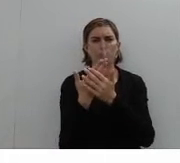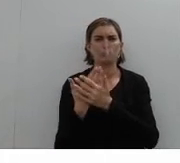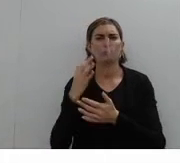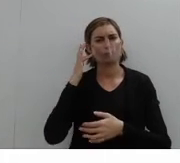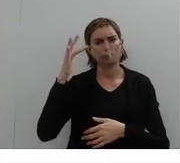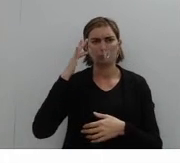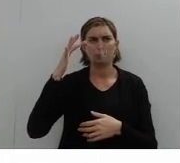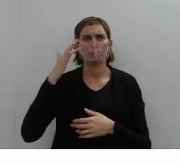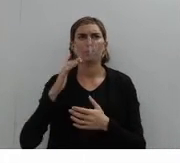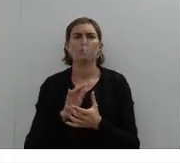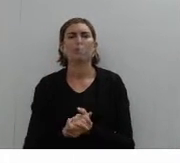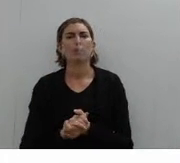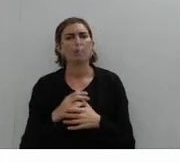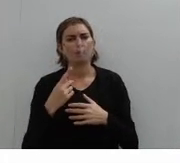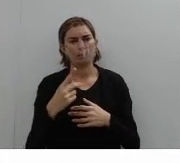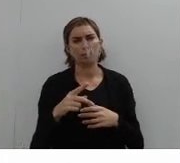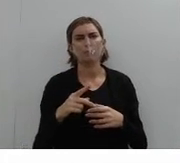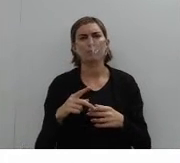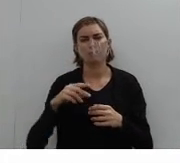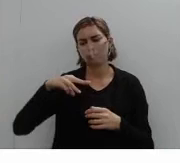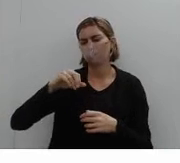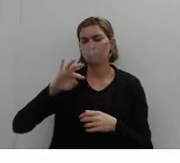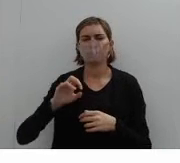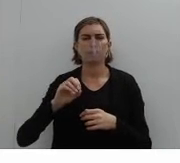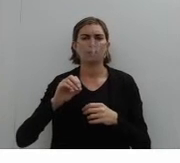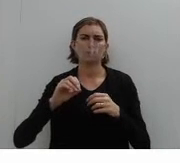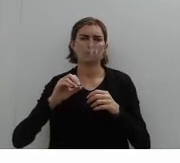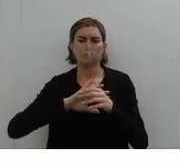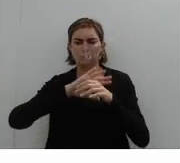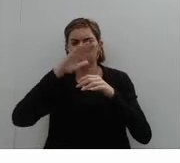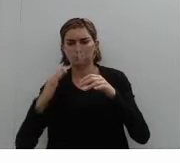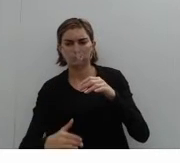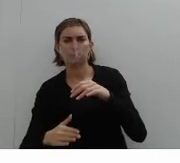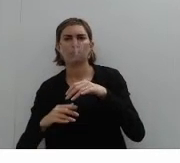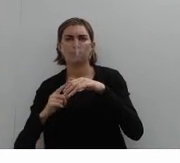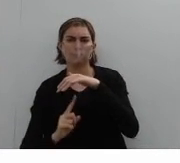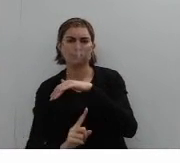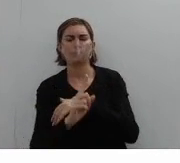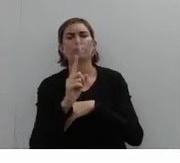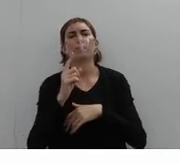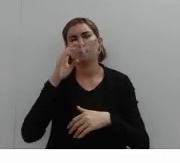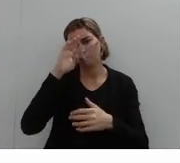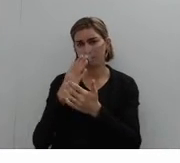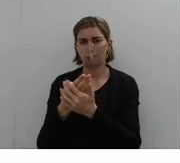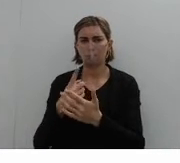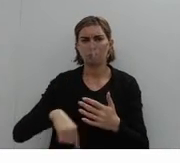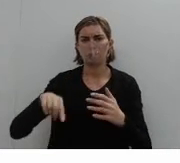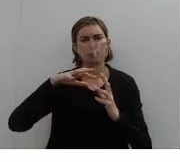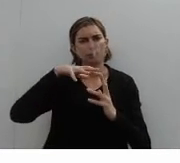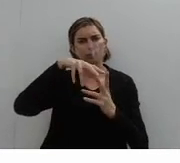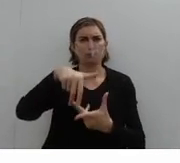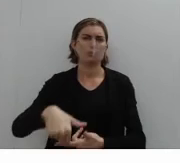dos professores de filosofia. É a imagem do mito da caverna. Platão acreditava que esse nosso mundo, o